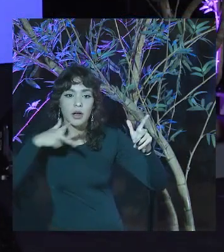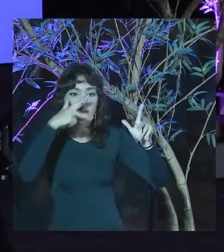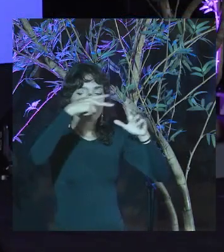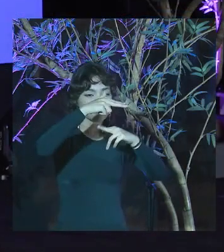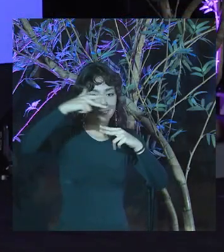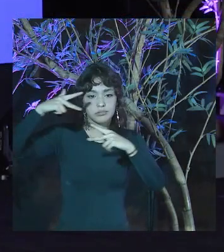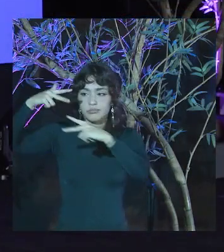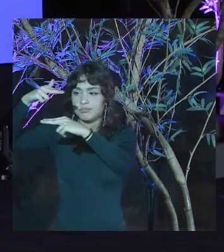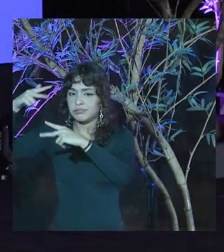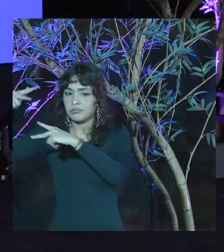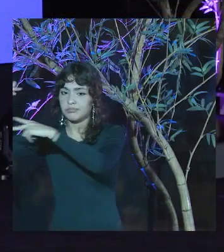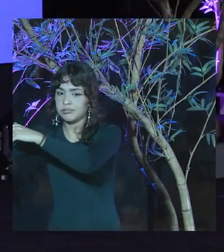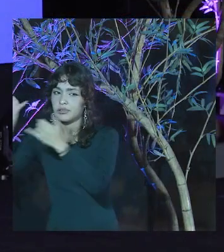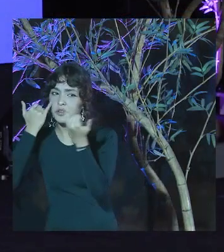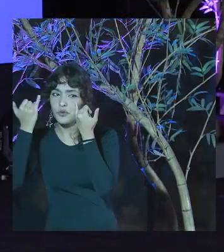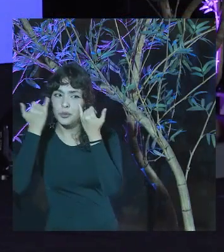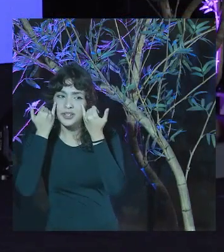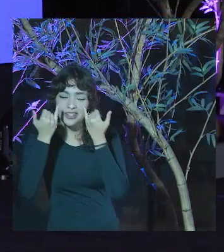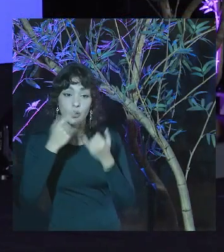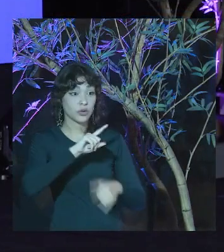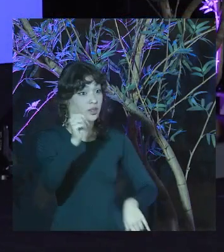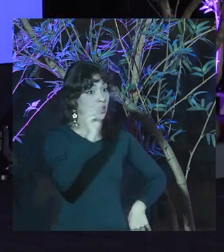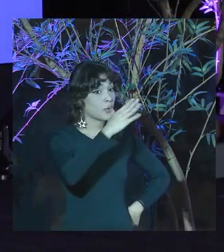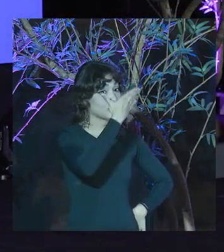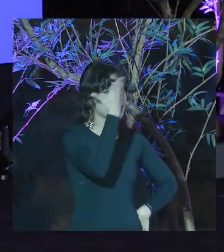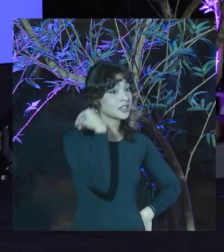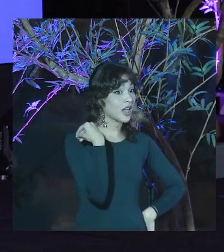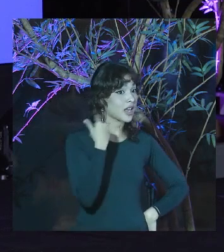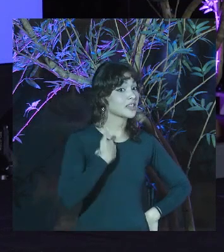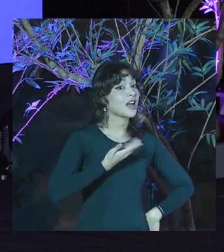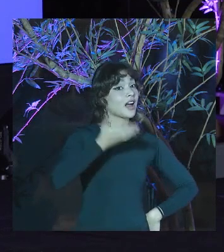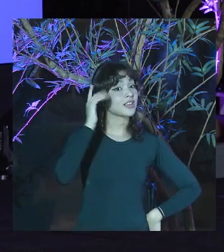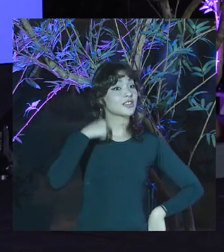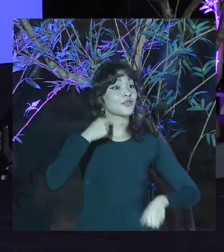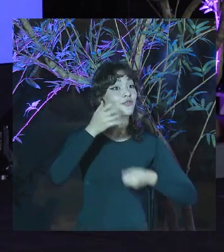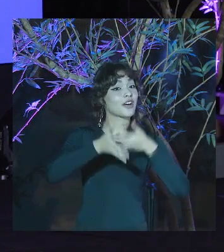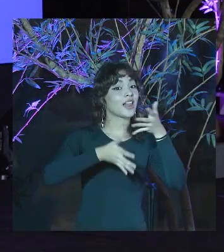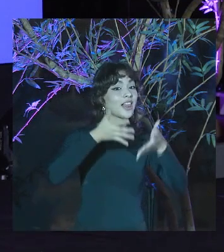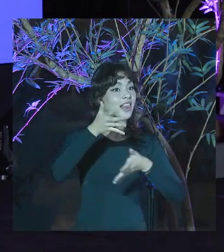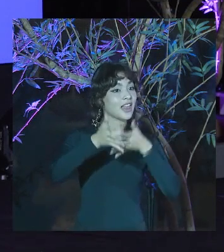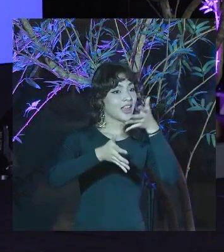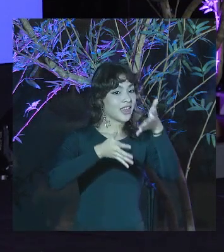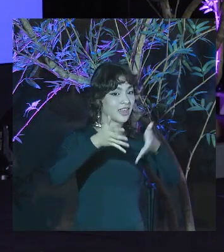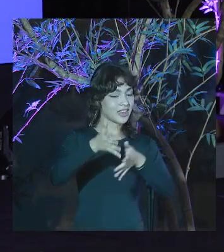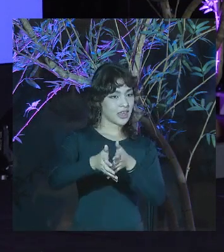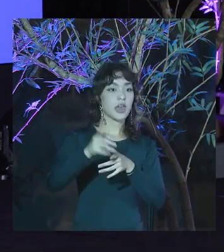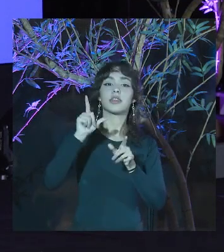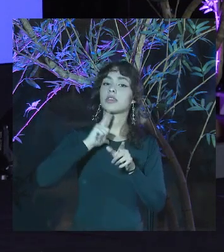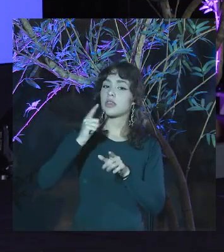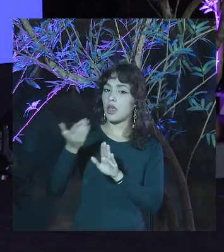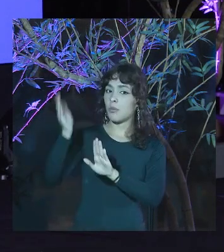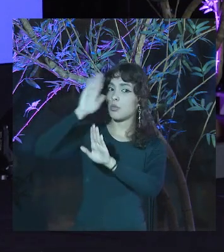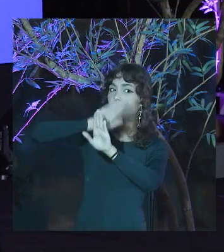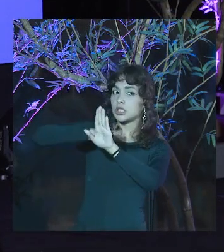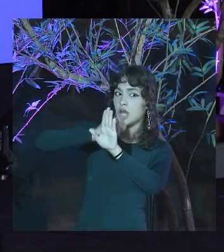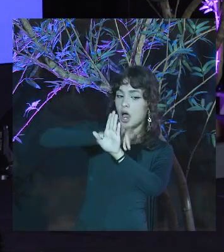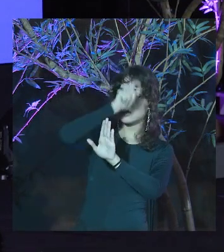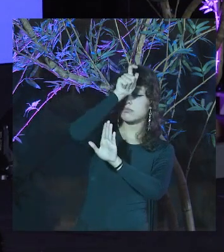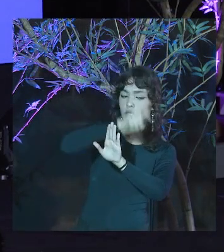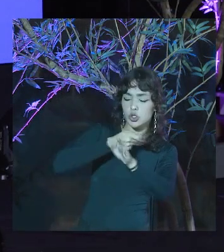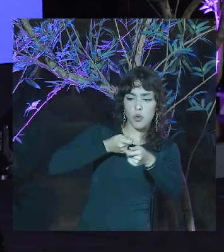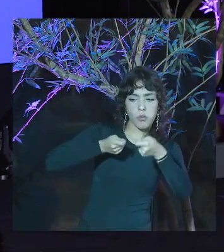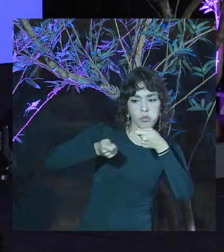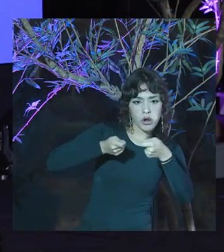informação. Não esqueçam disso que eu falei para vocês no início. Alguém determinou esse recorte e